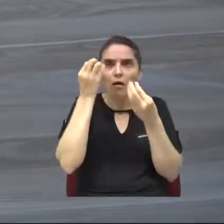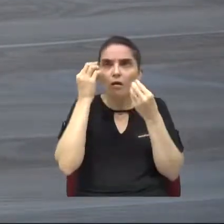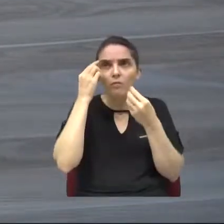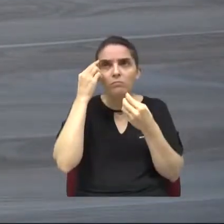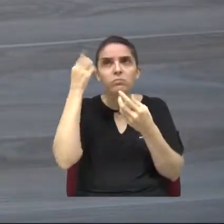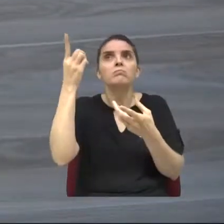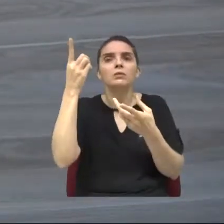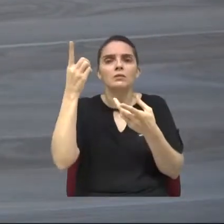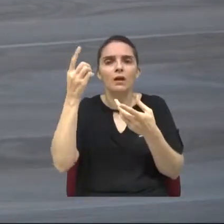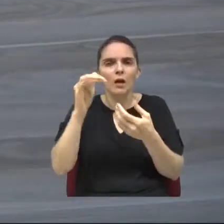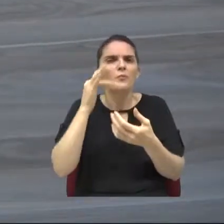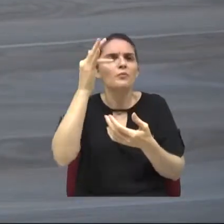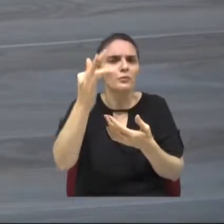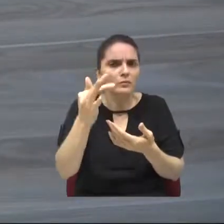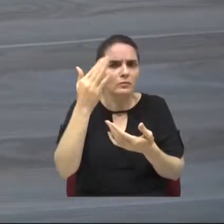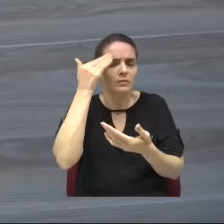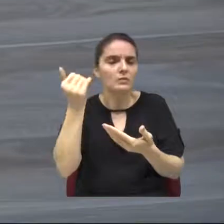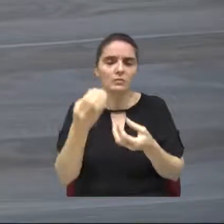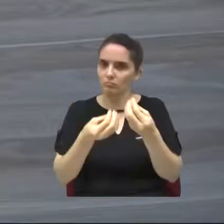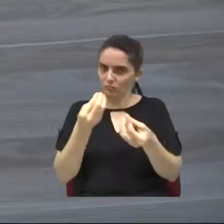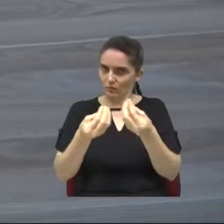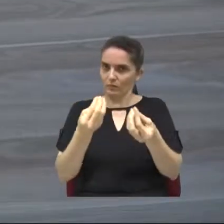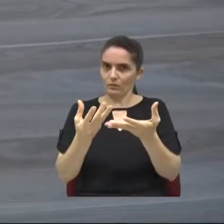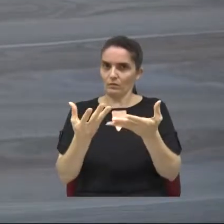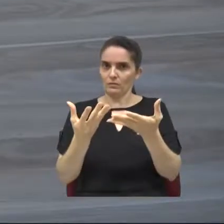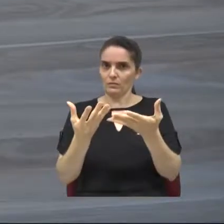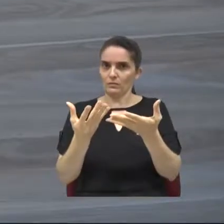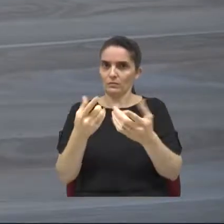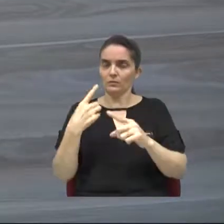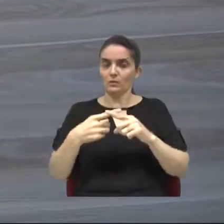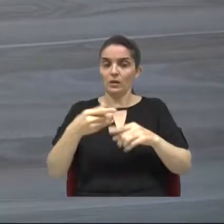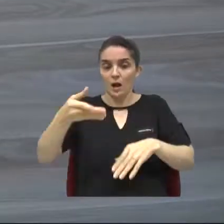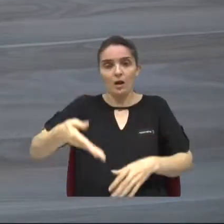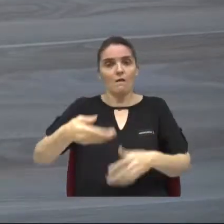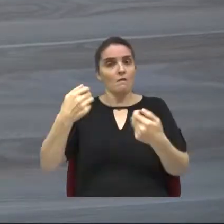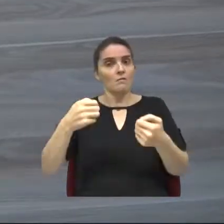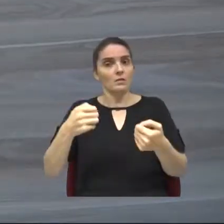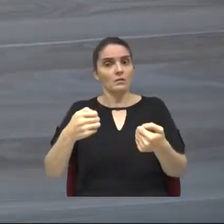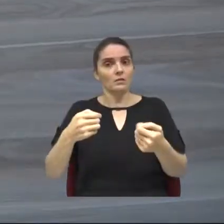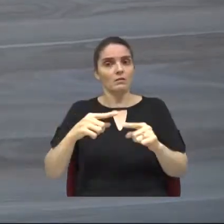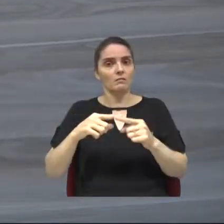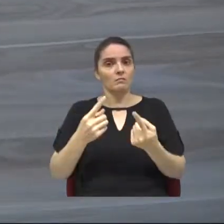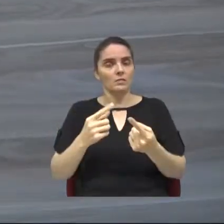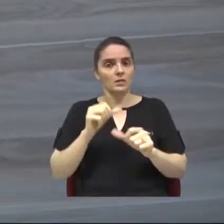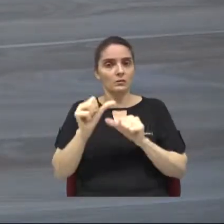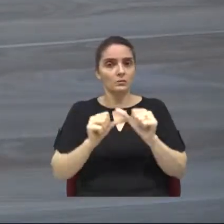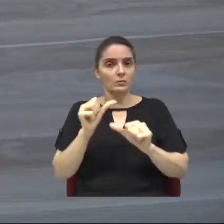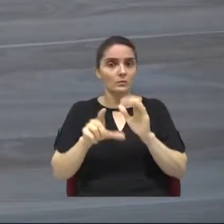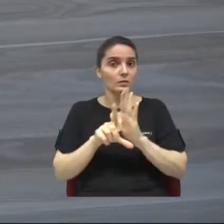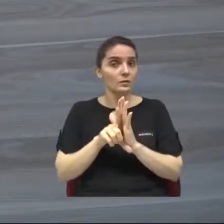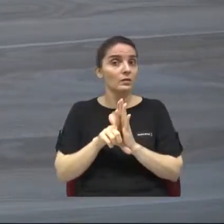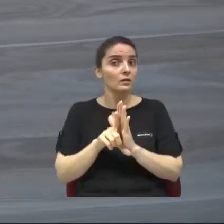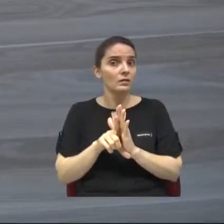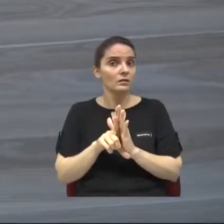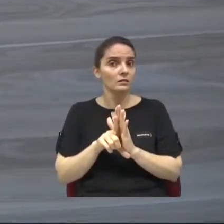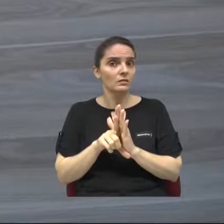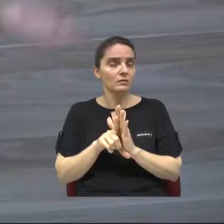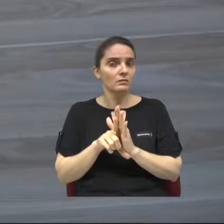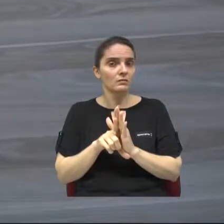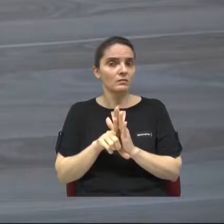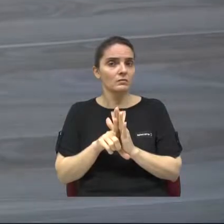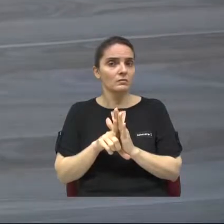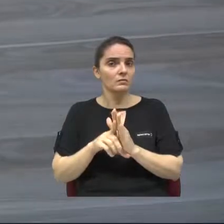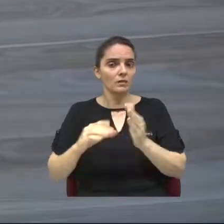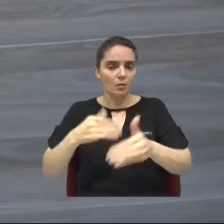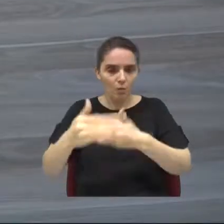Quando do ato em si, precisa talvez do impacto, mas no ato de mudar uma lei, que há de vigorar, até que seja reformada,